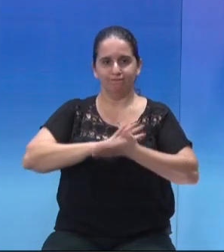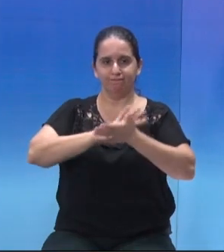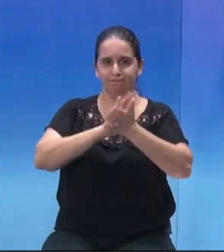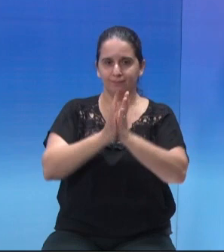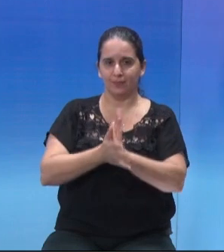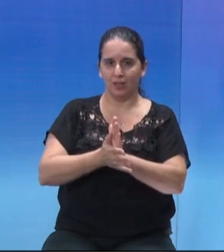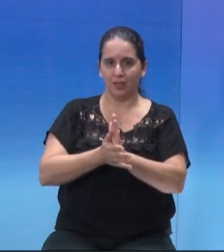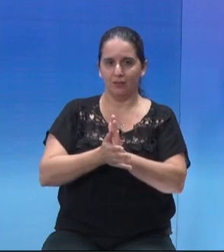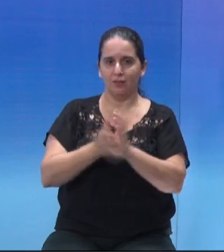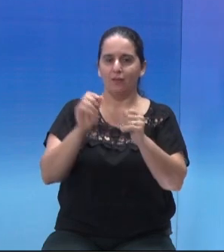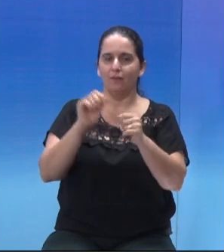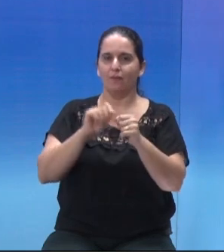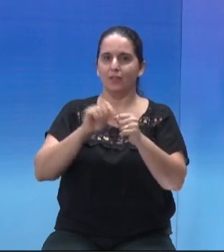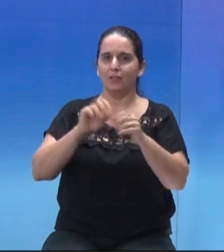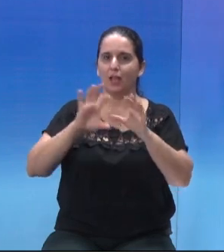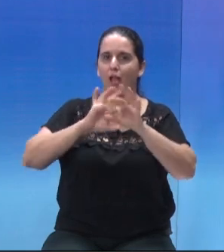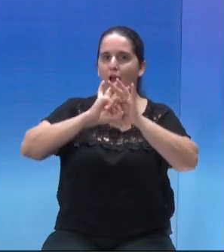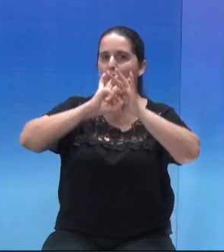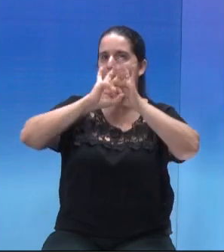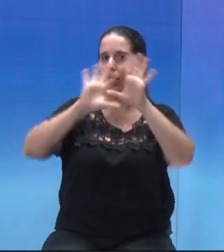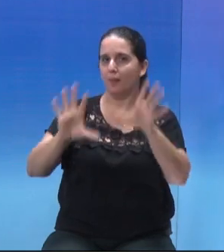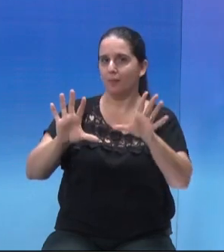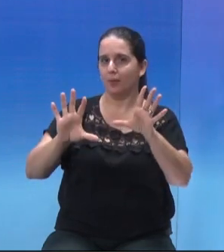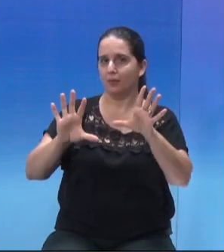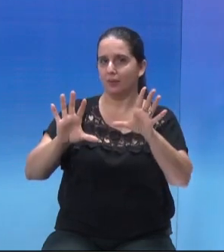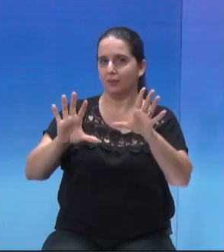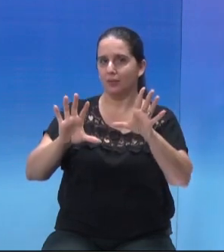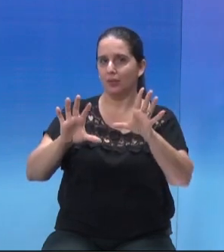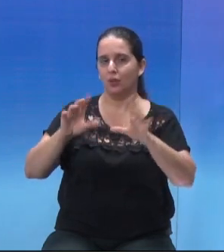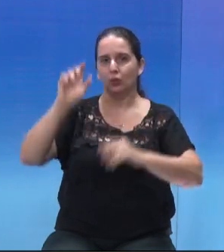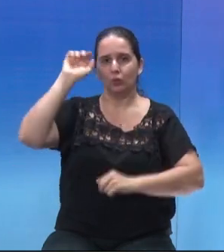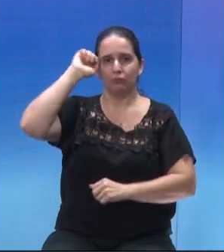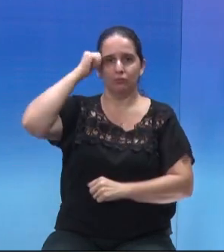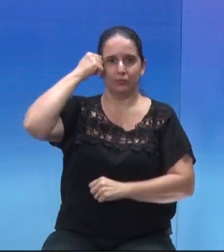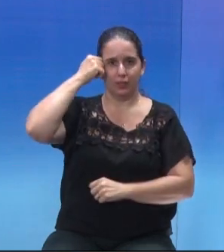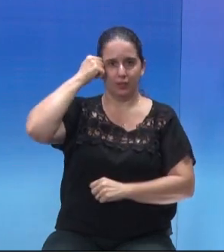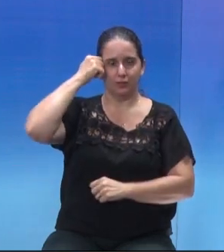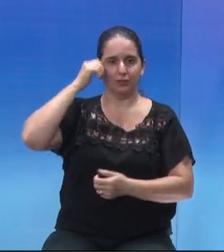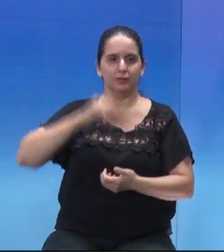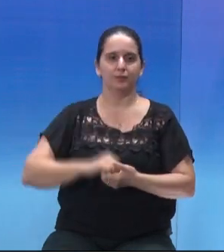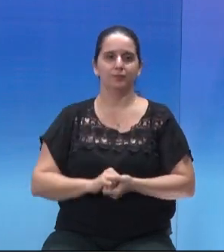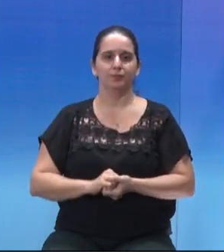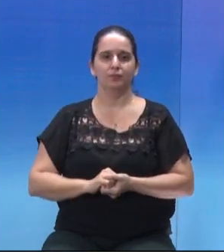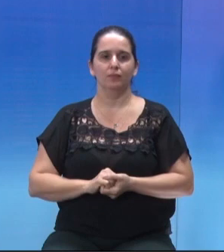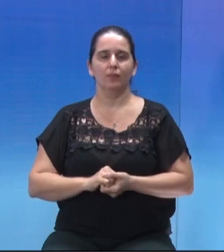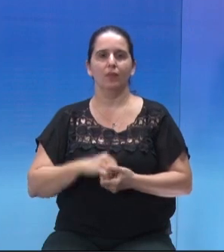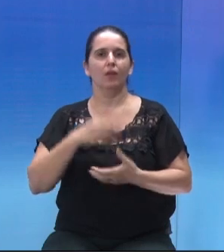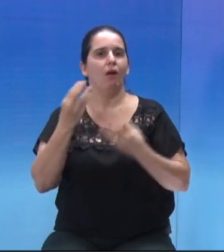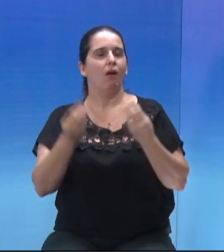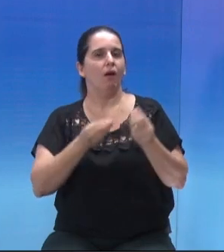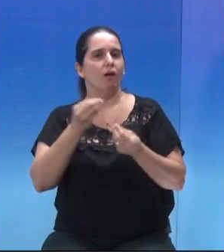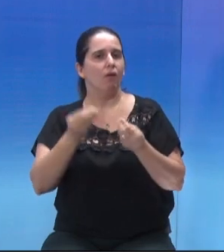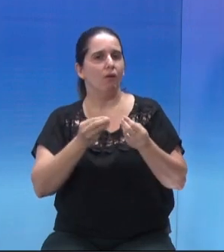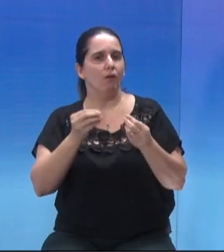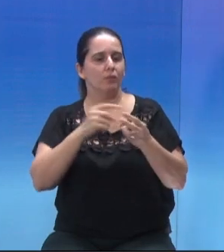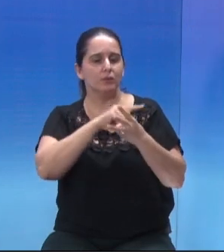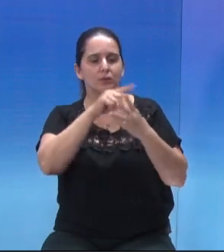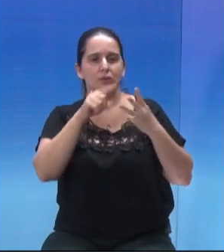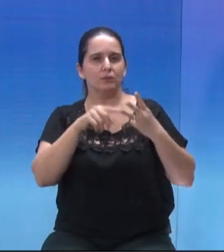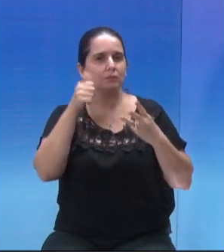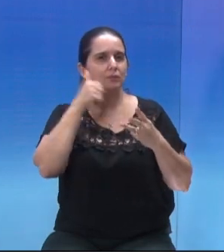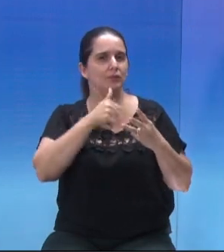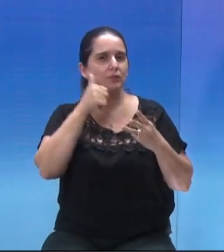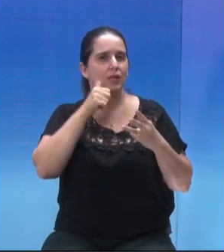Meninos, será que essas senhorinhas angélicas, né? Uma simplesinha, outra que